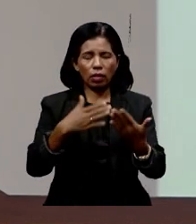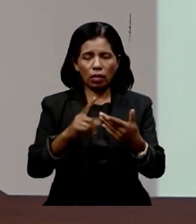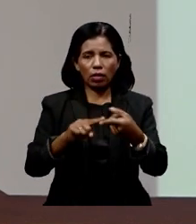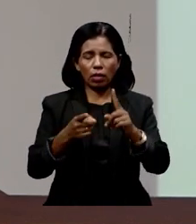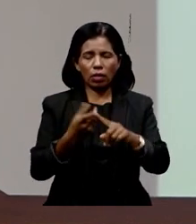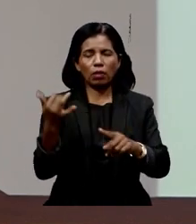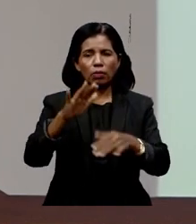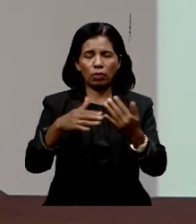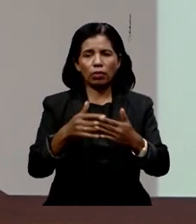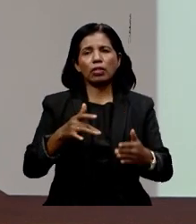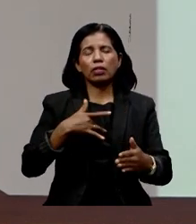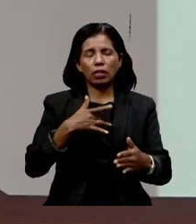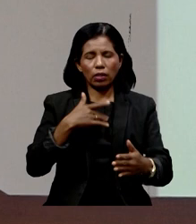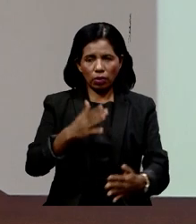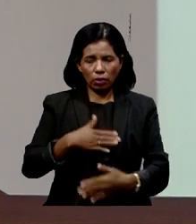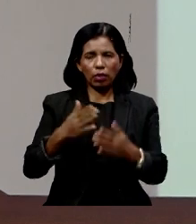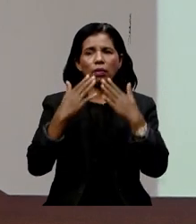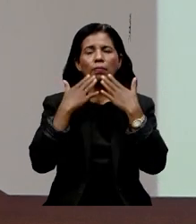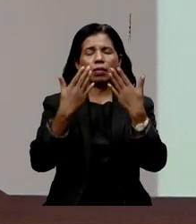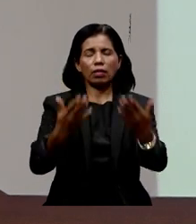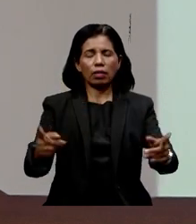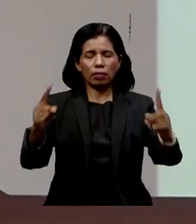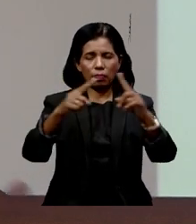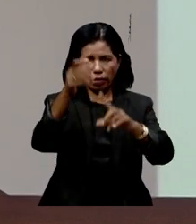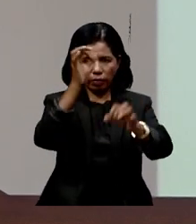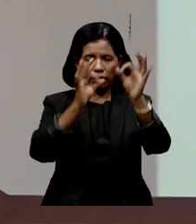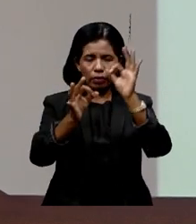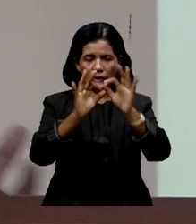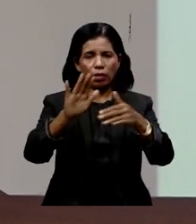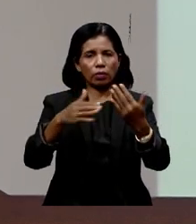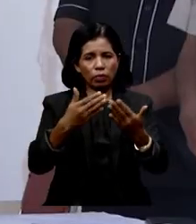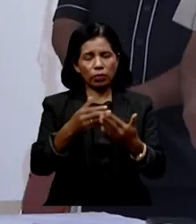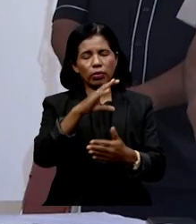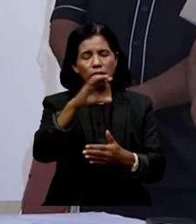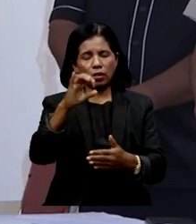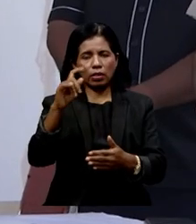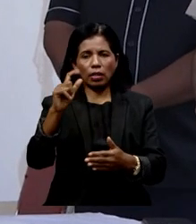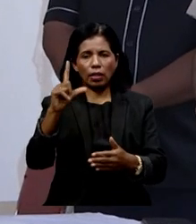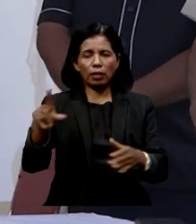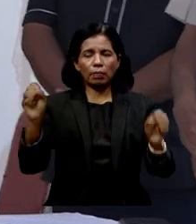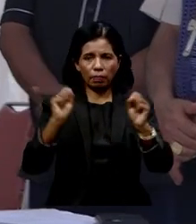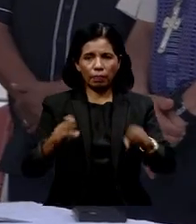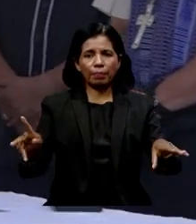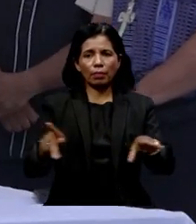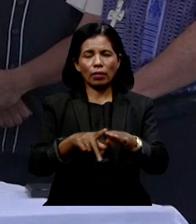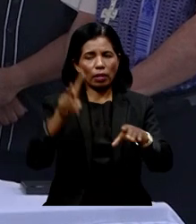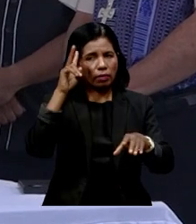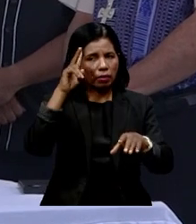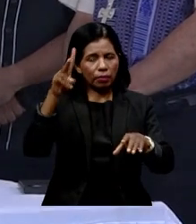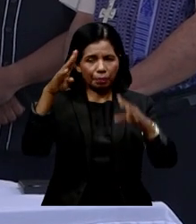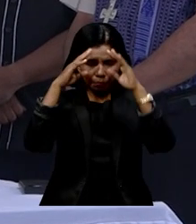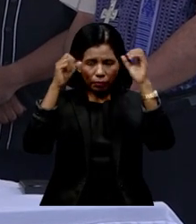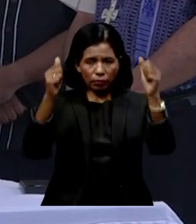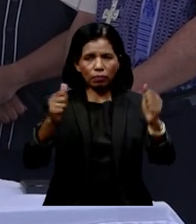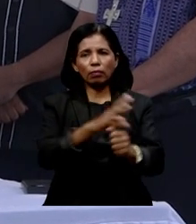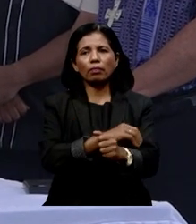sente que tá agradece teves a confiança câmara comércio empresas pelo participa. Vice-presidente do assunto promoção